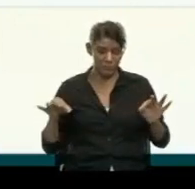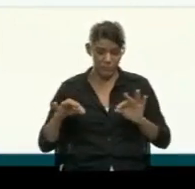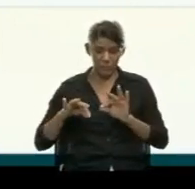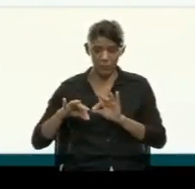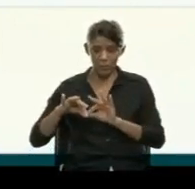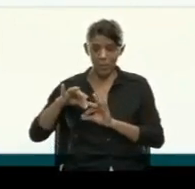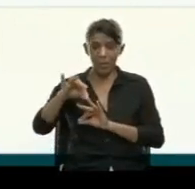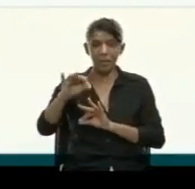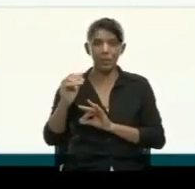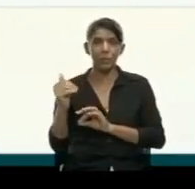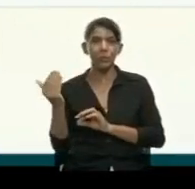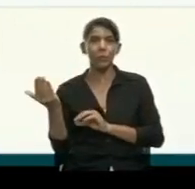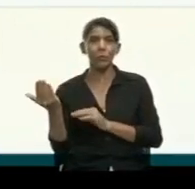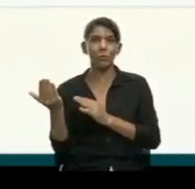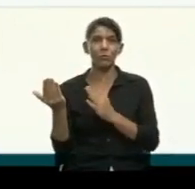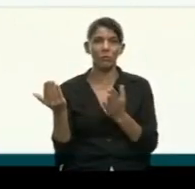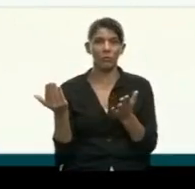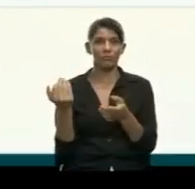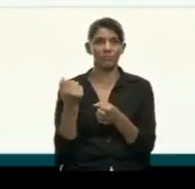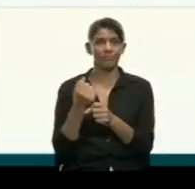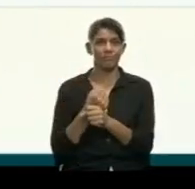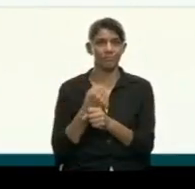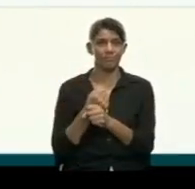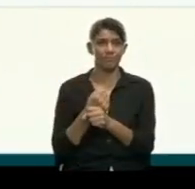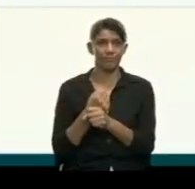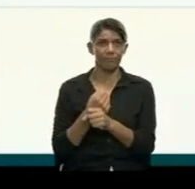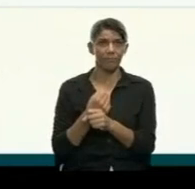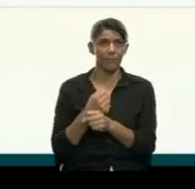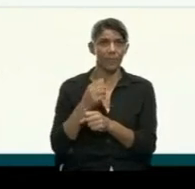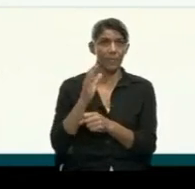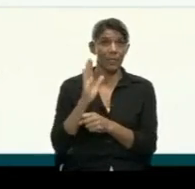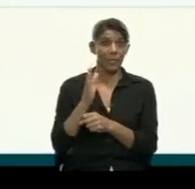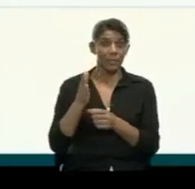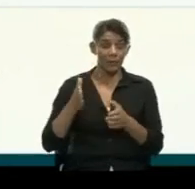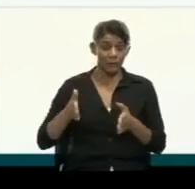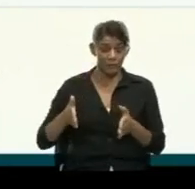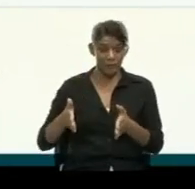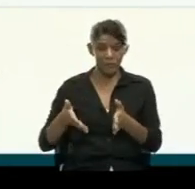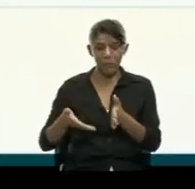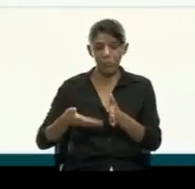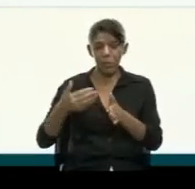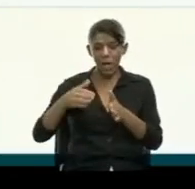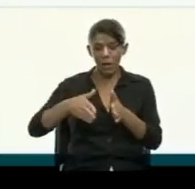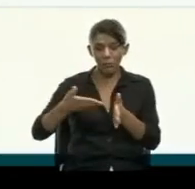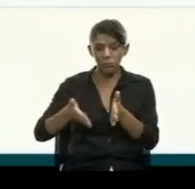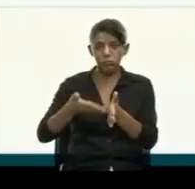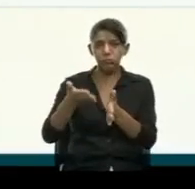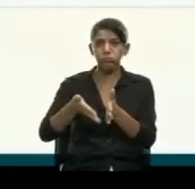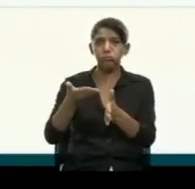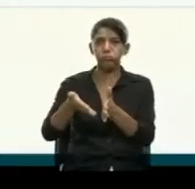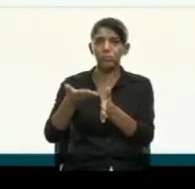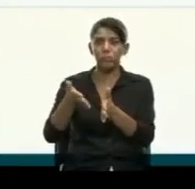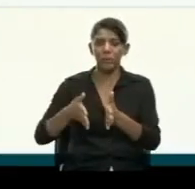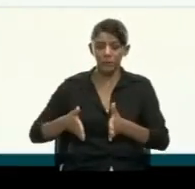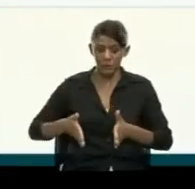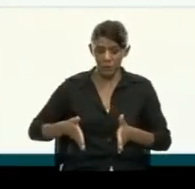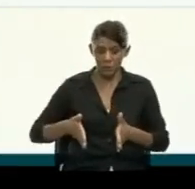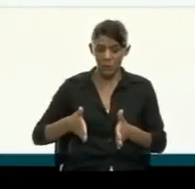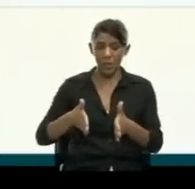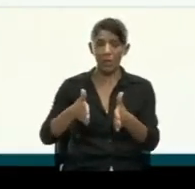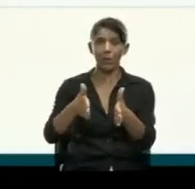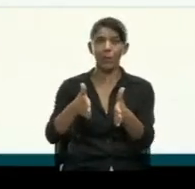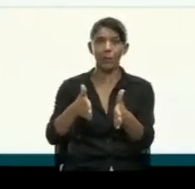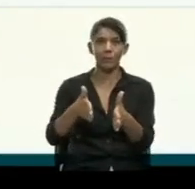faces externas da construção. E aqui ele já abriu uma vala, provavelmente aqui ele deve ter